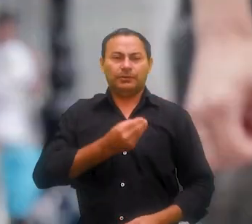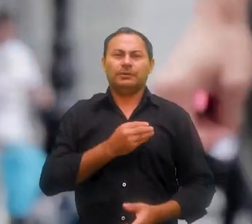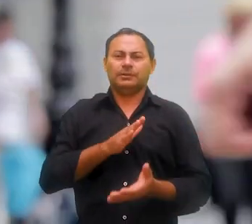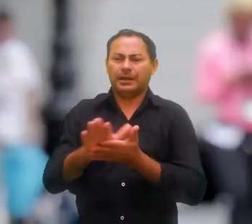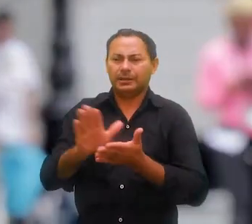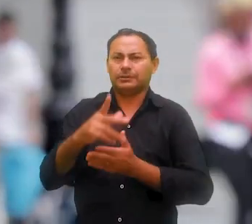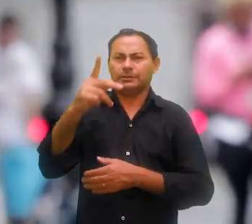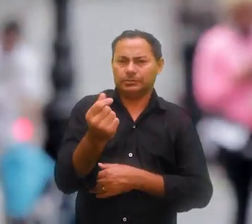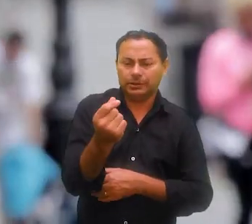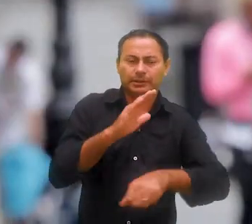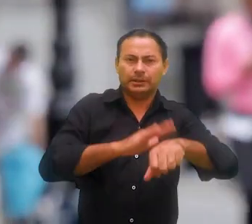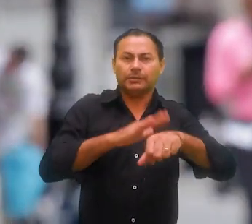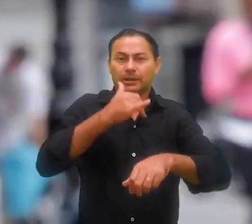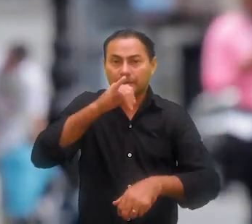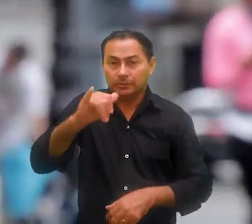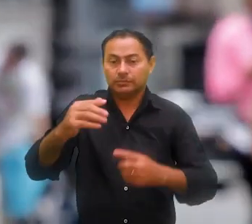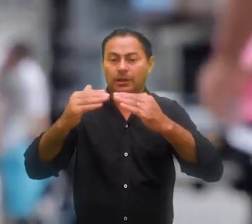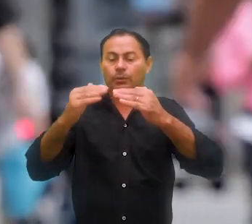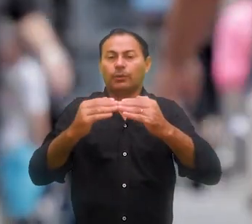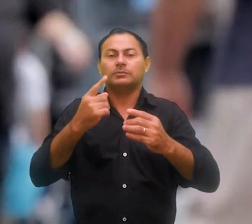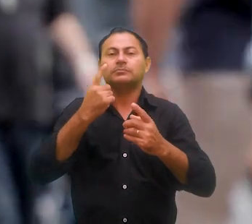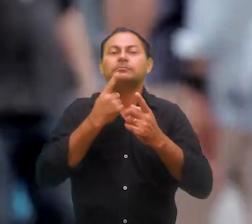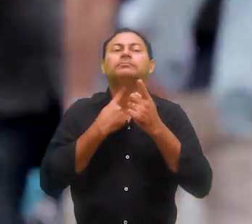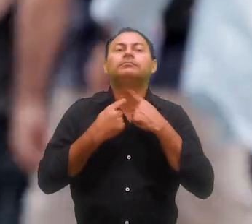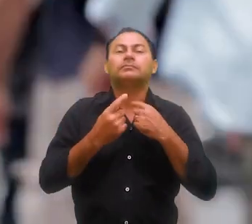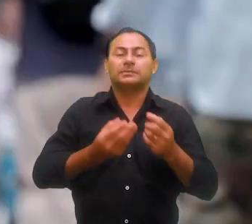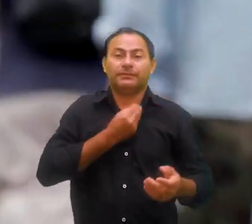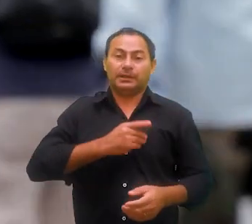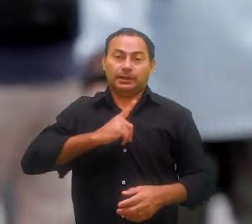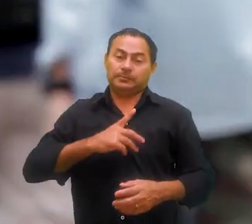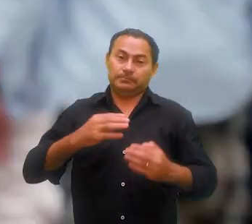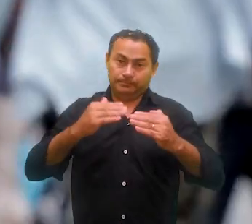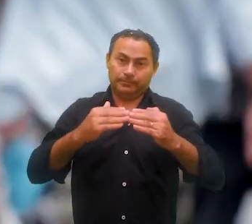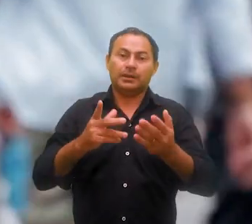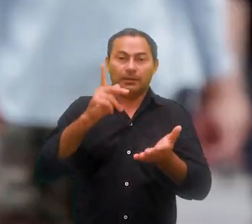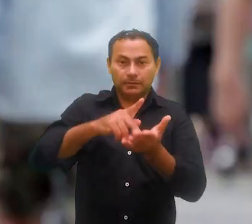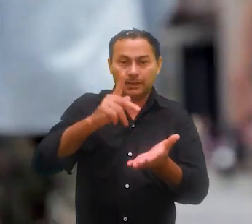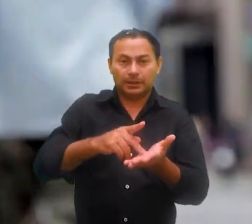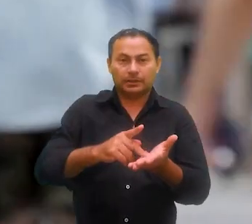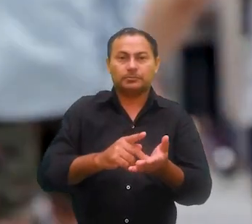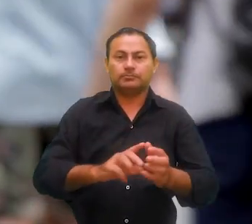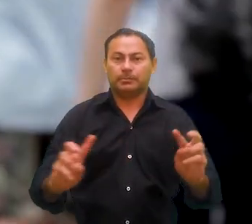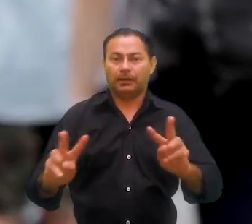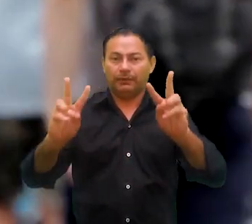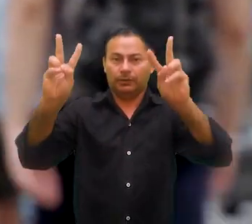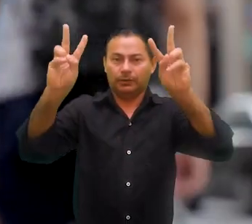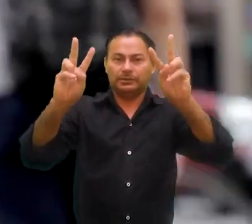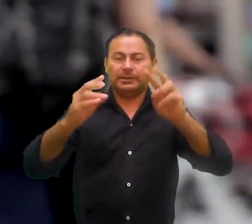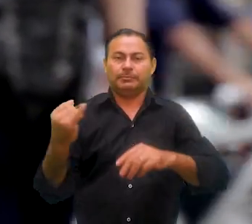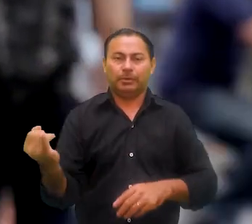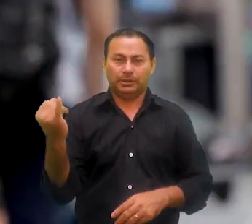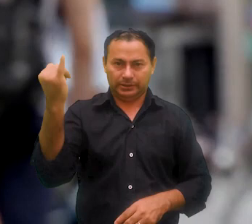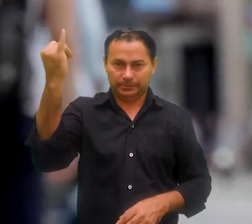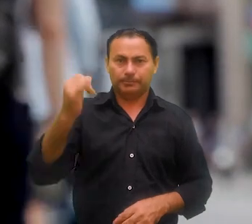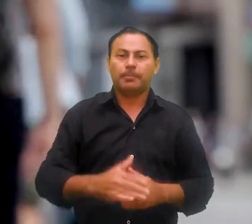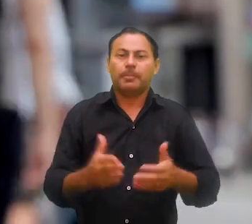pessoas agem e gastam seu dinheiro, tempo e energia de acordo com a perspectiva de vida que têm. Esta é uma verdade sobre